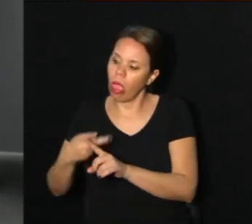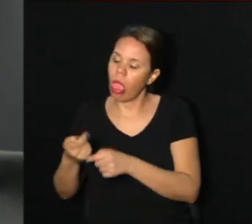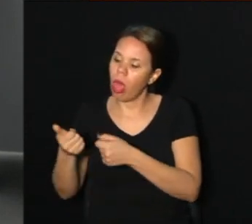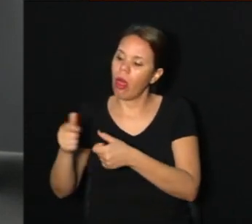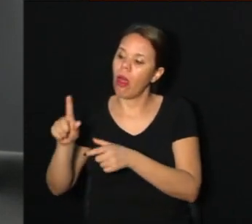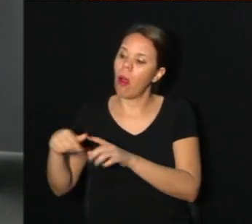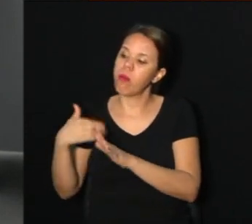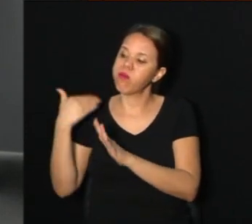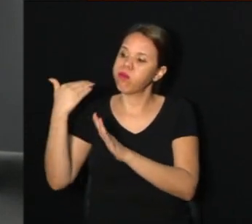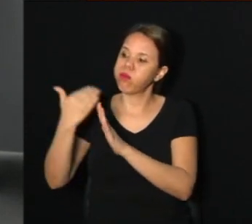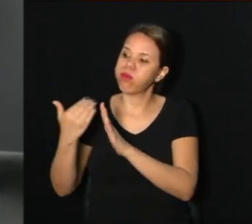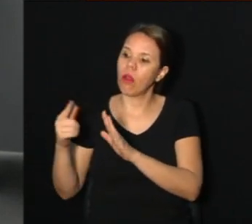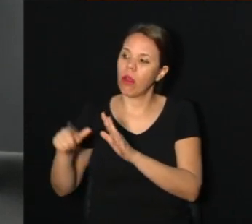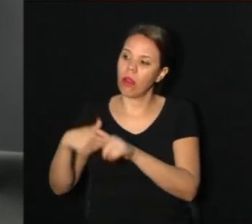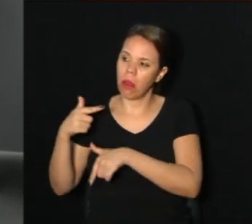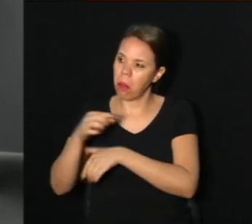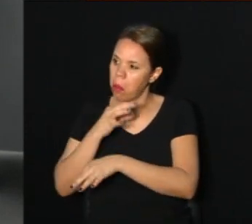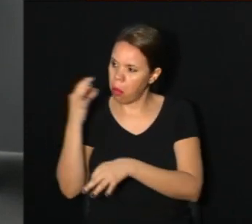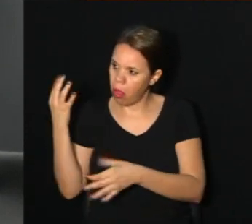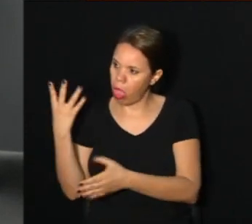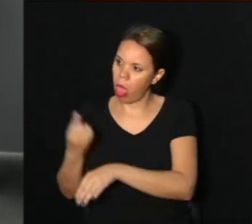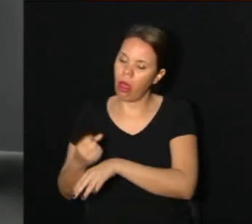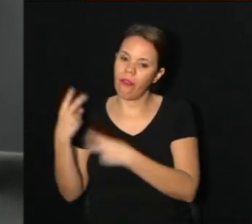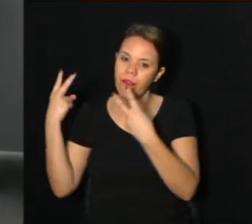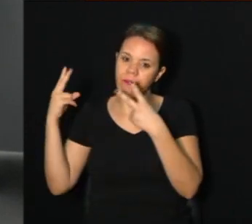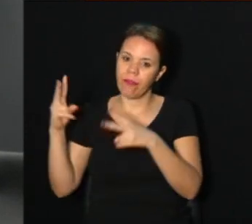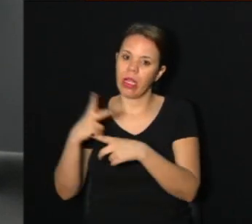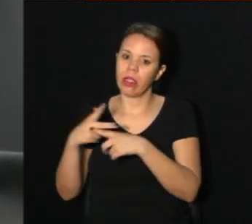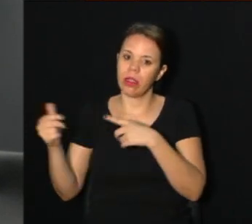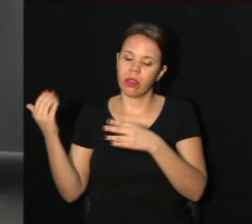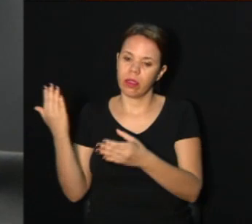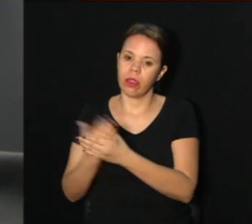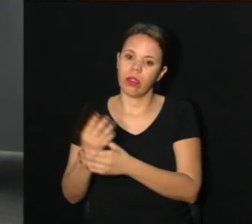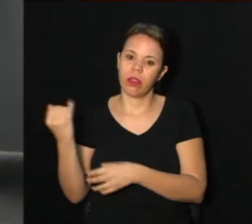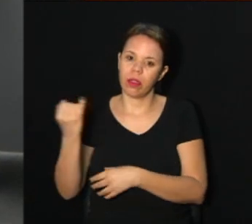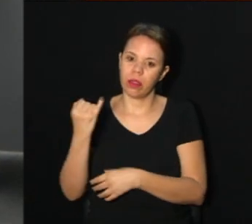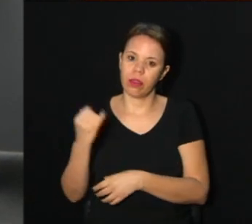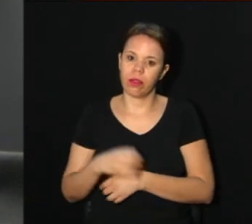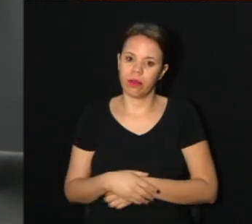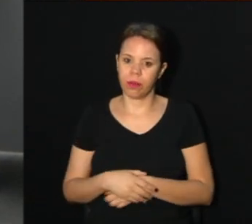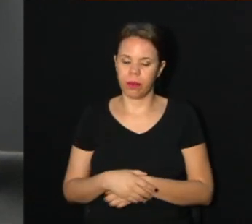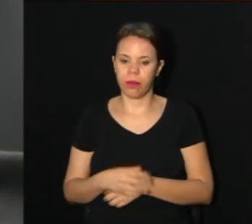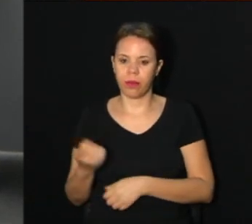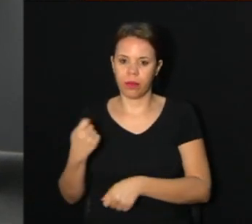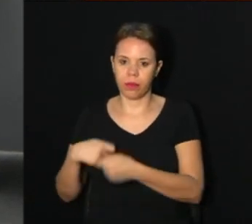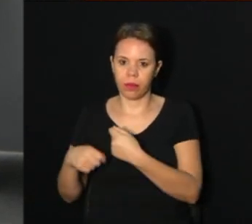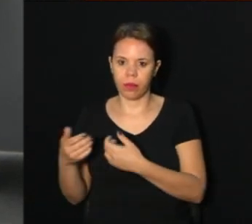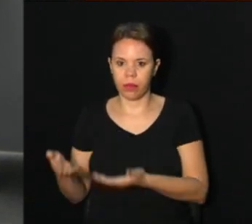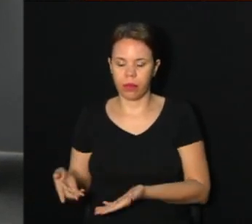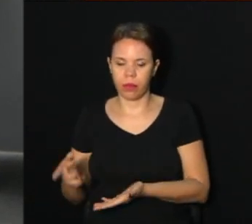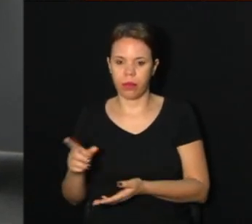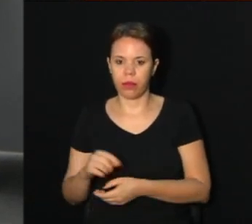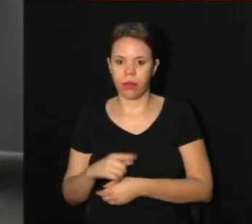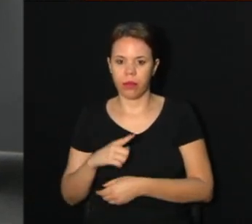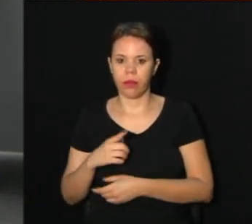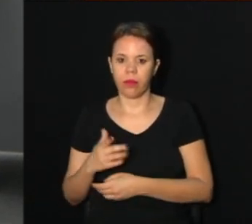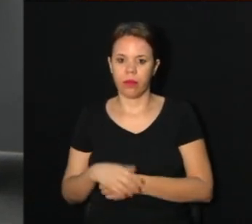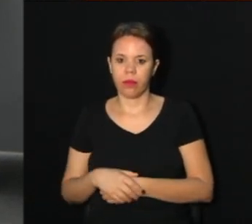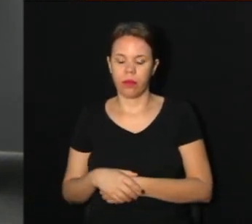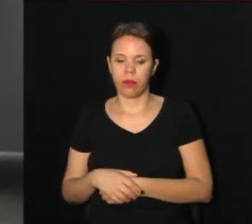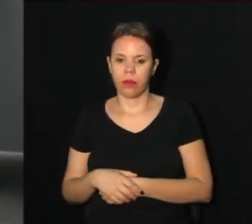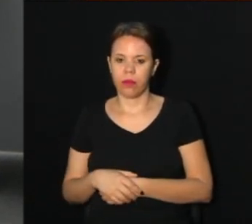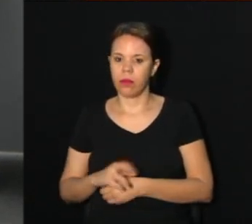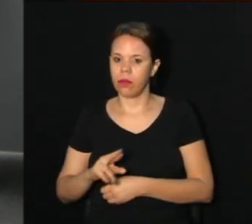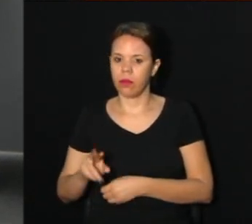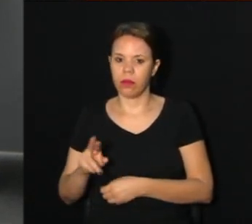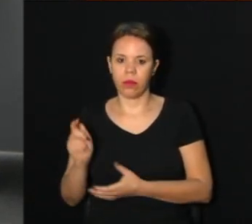porque eles estão trabalhando bem e recebendo vitórias nas causas, o que é importante para a administração. Então, honorários sucumbenciais não